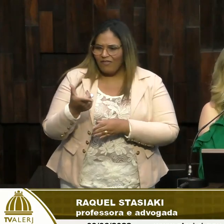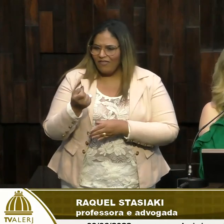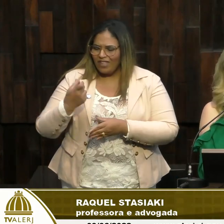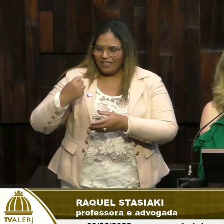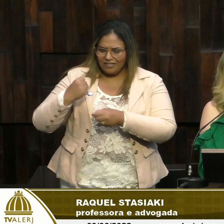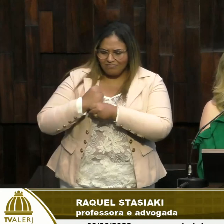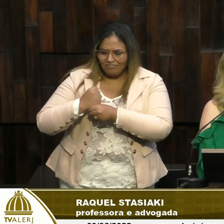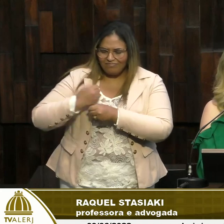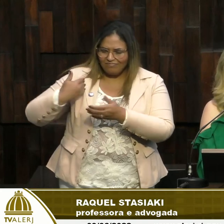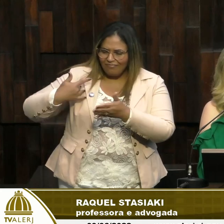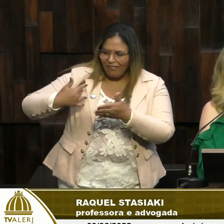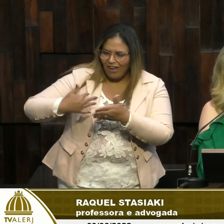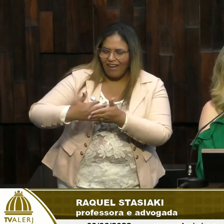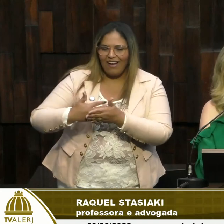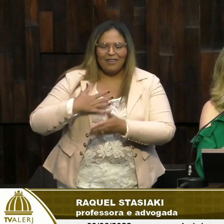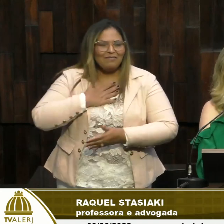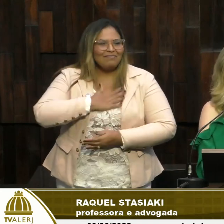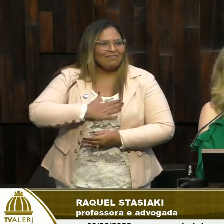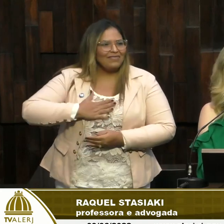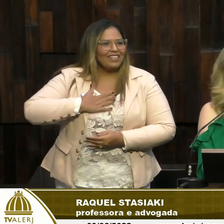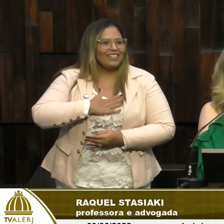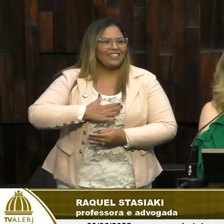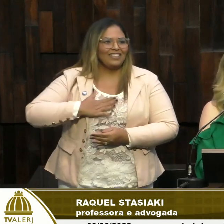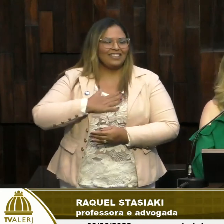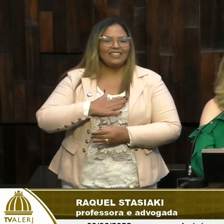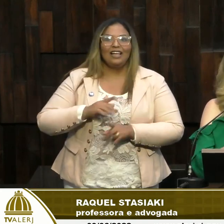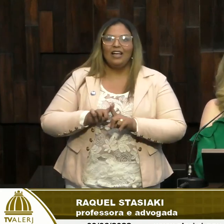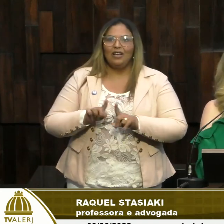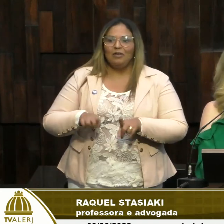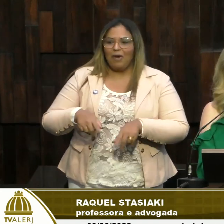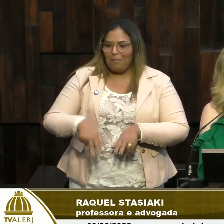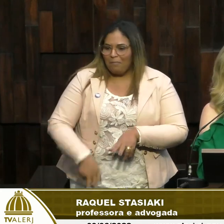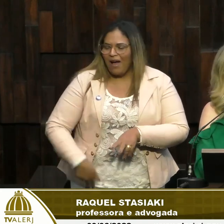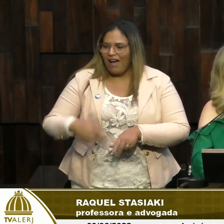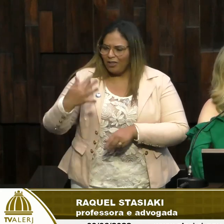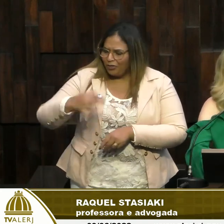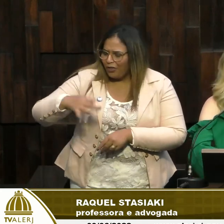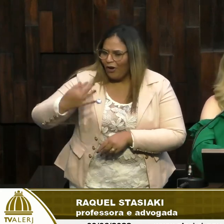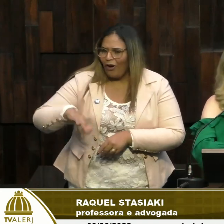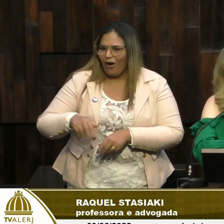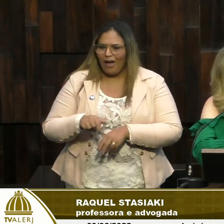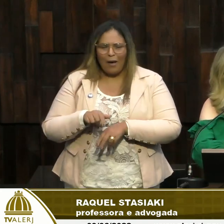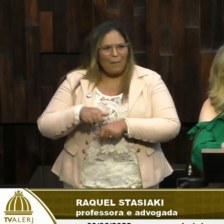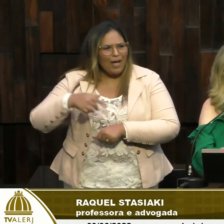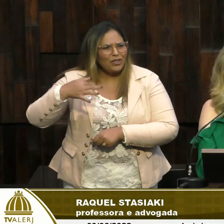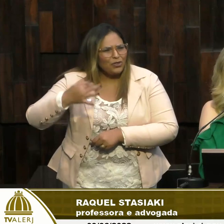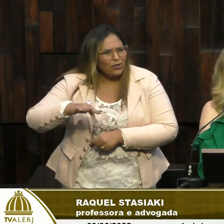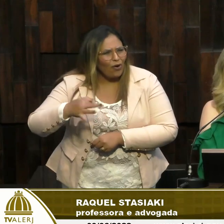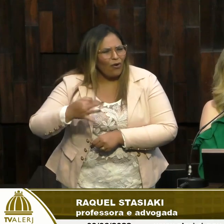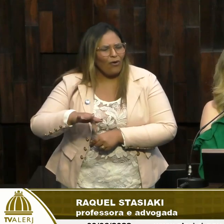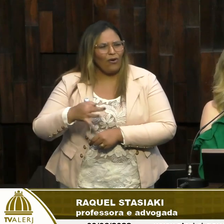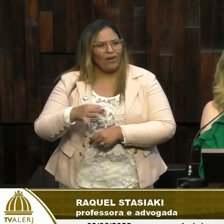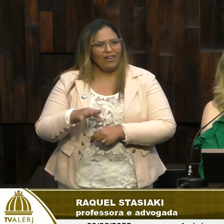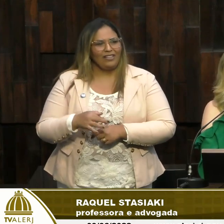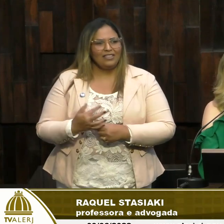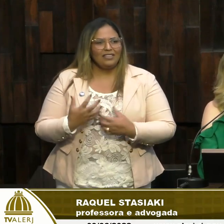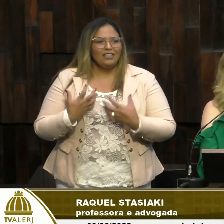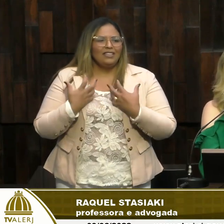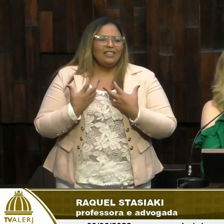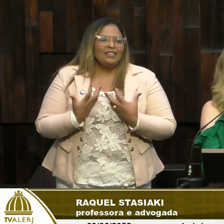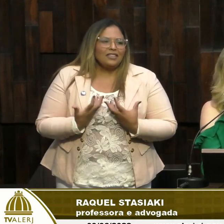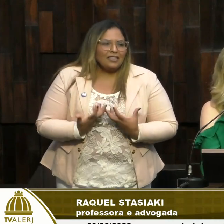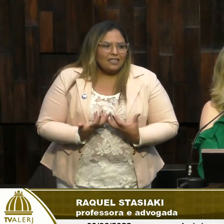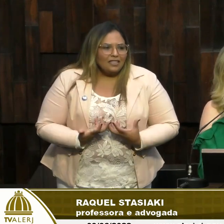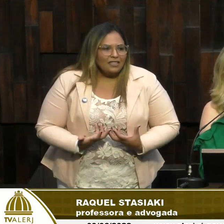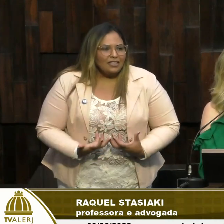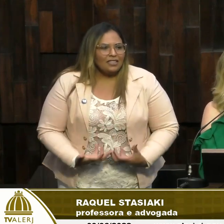muito prazer, mas eu posso dizer que a perna dói, que o pé dói, que sentimos cansaço,